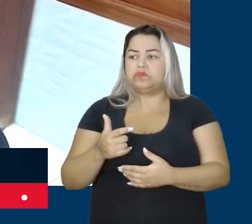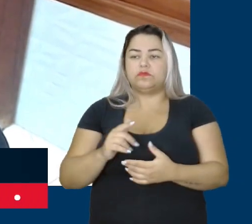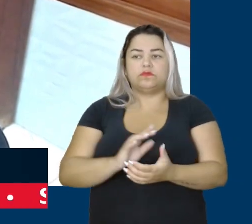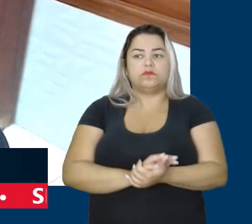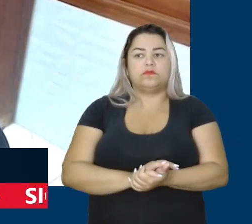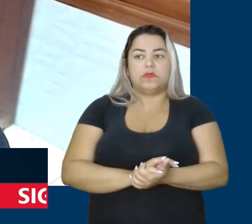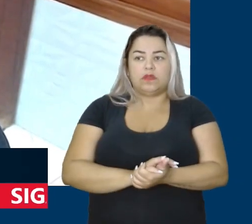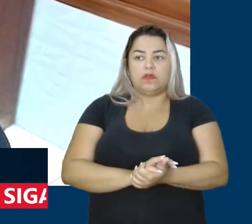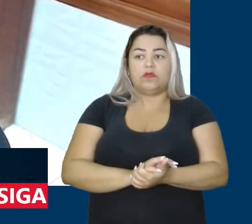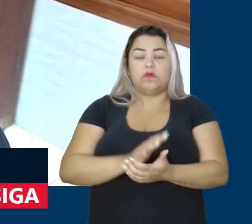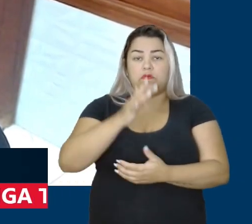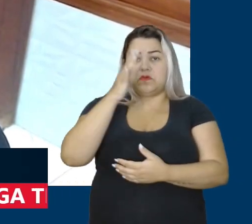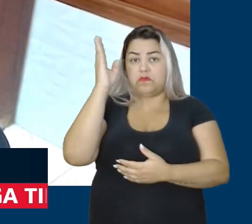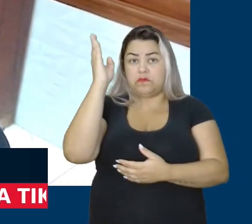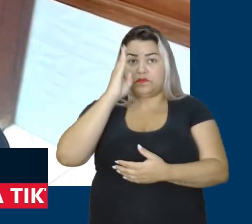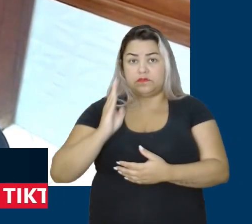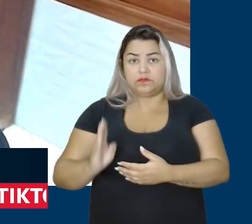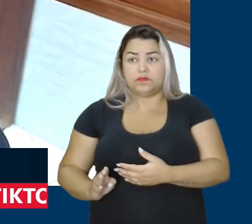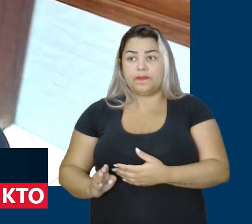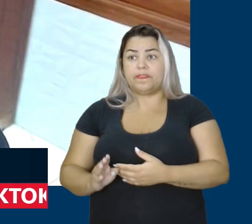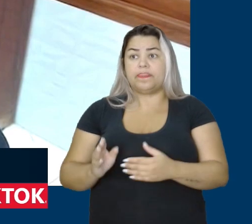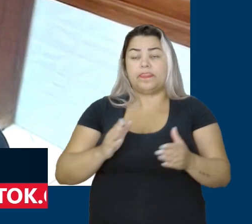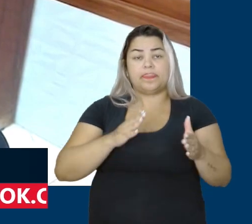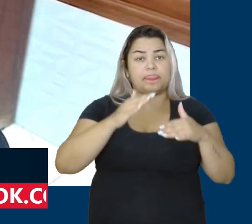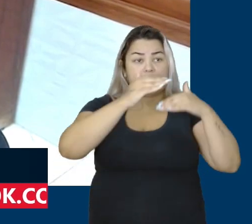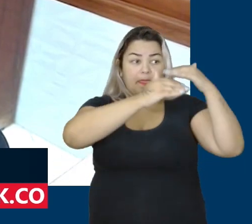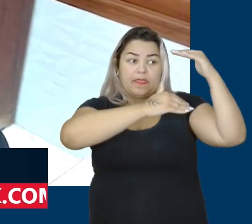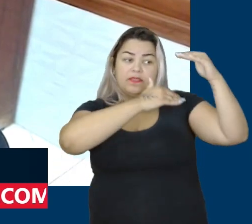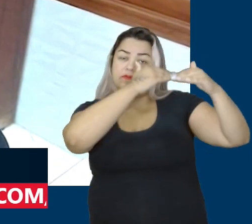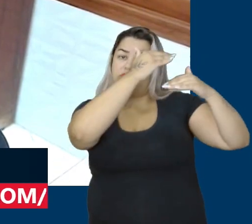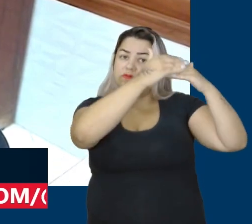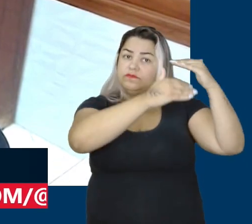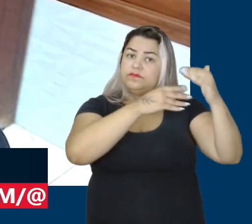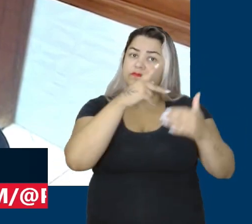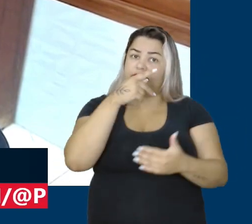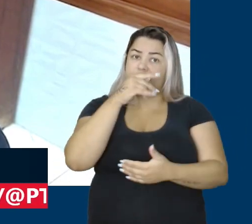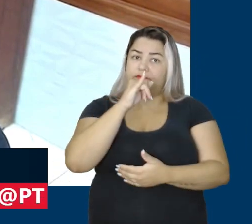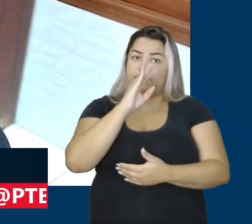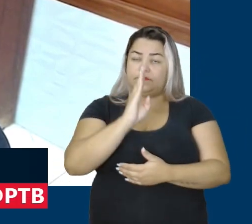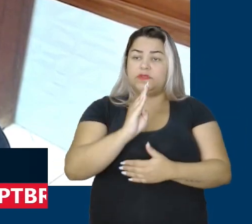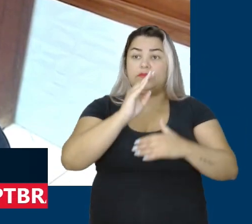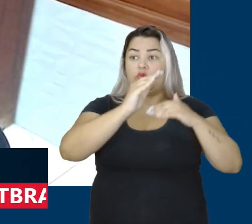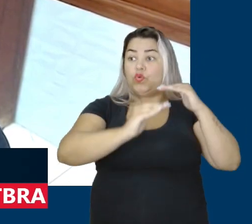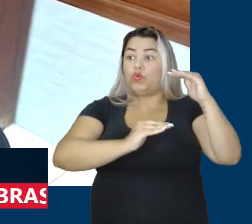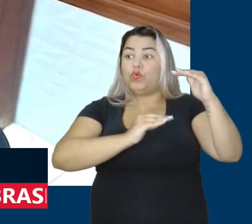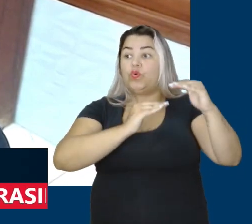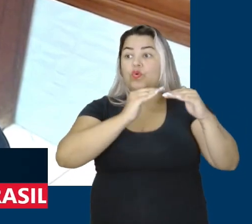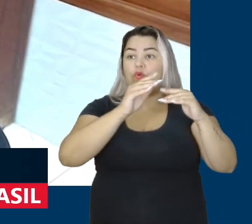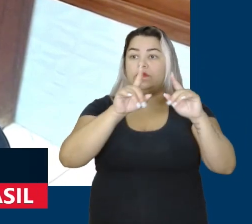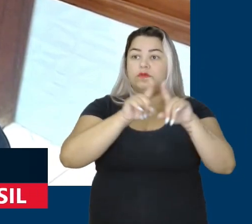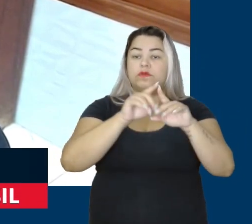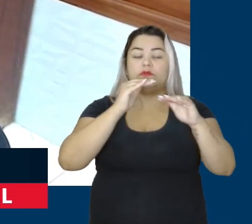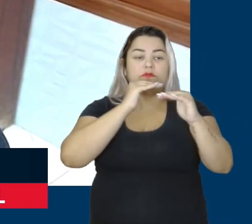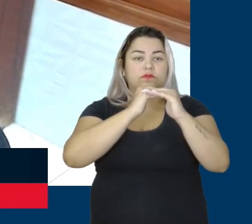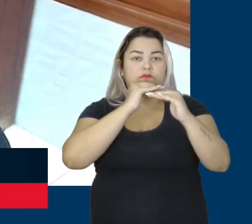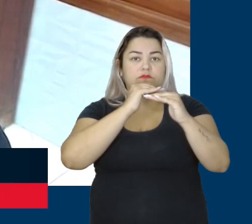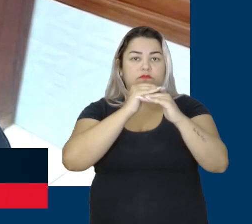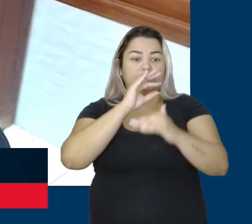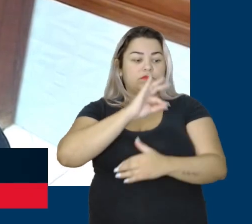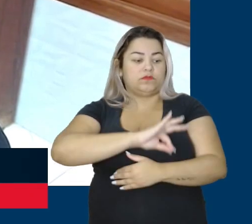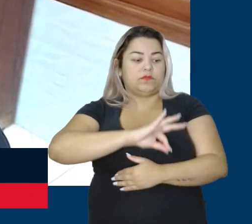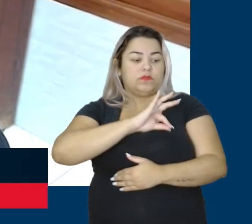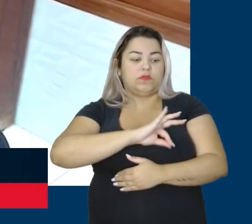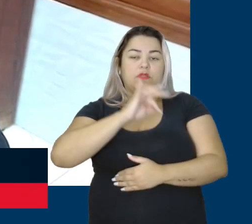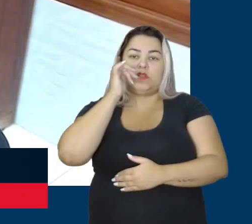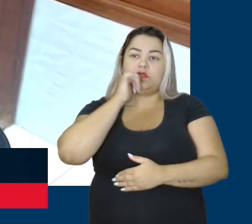Brasil está num processo de crescimento. PIB crescendo. Igualdade salarial entre homens e mulheres. Já